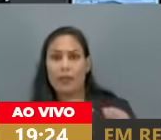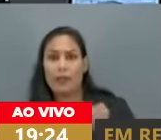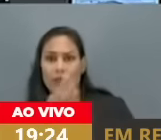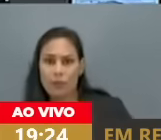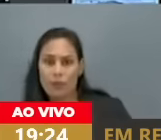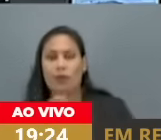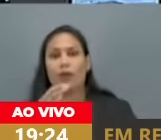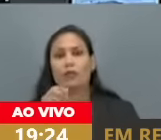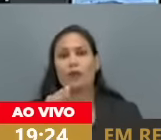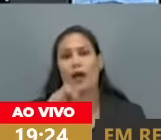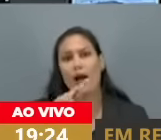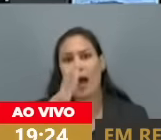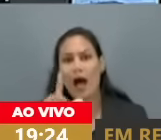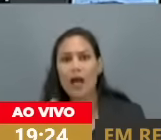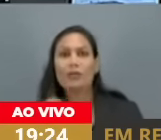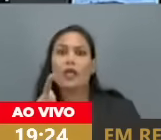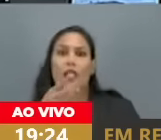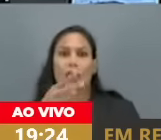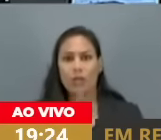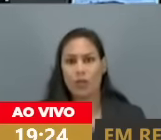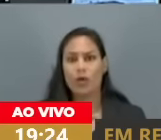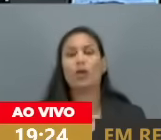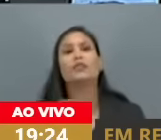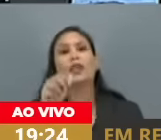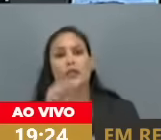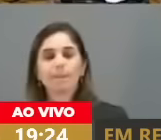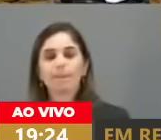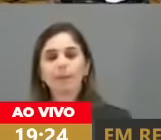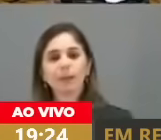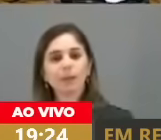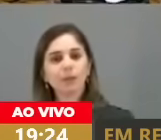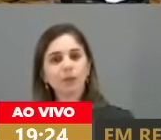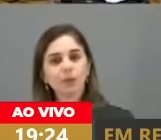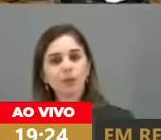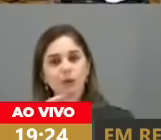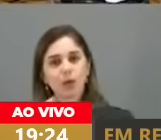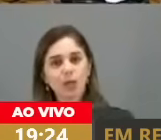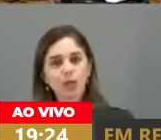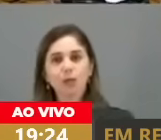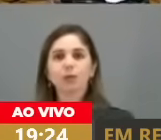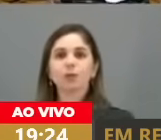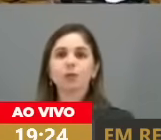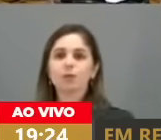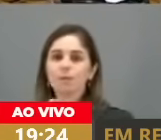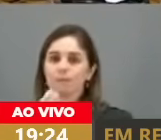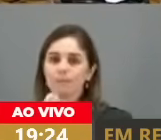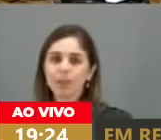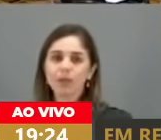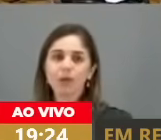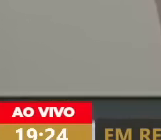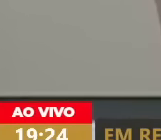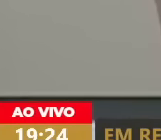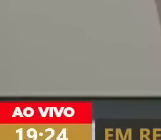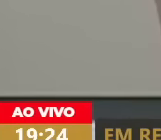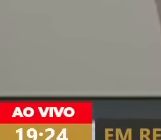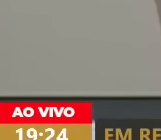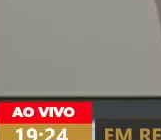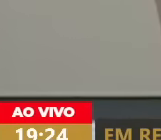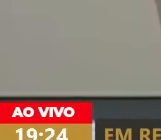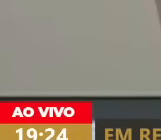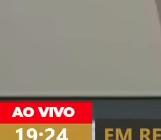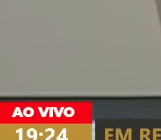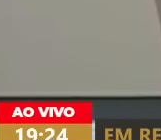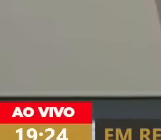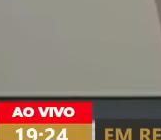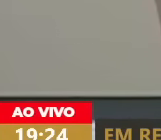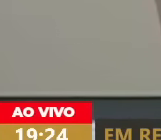Filho, apontou a saúde e a segurança pública como justificativas para o seu parecer favorável. Na saúde